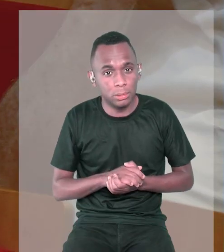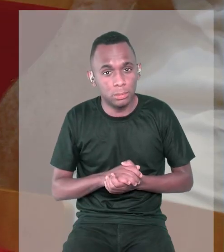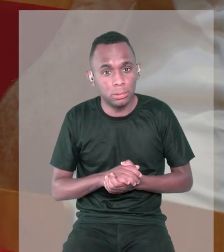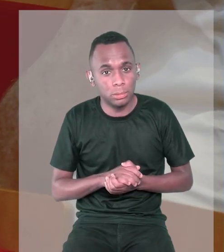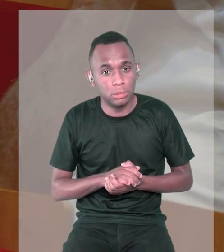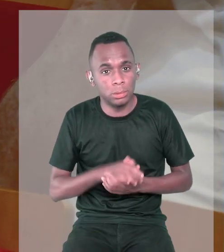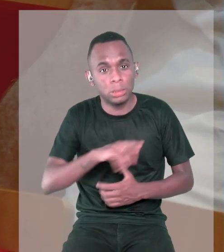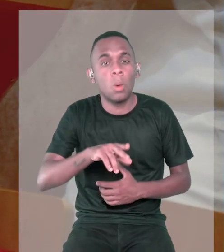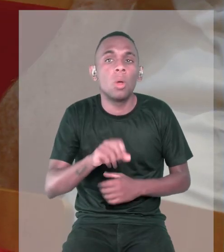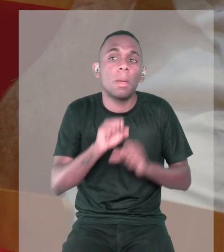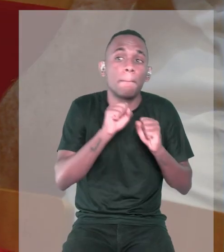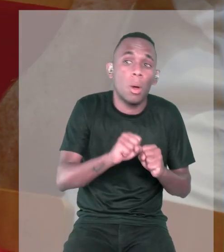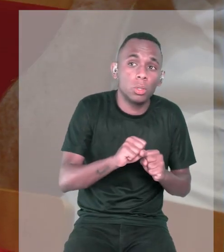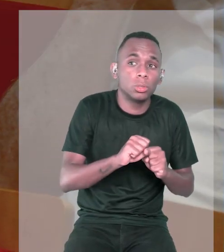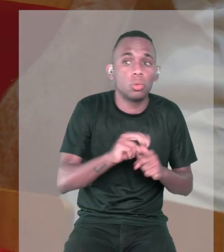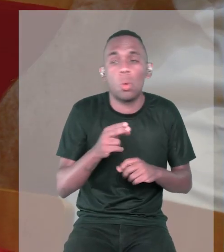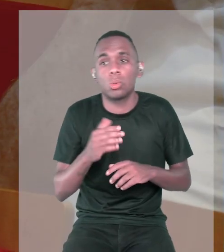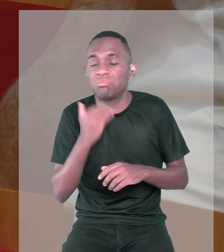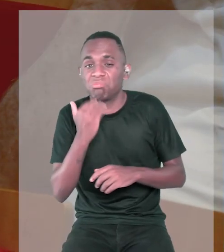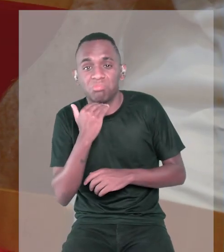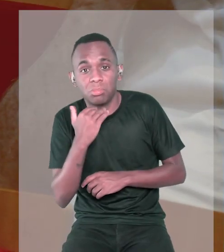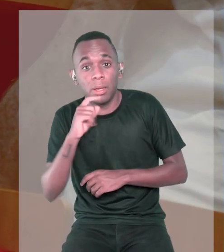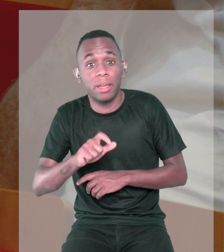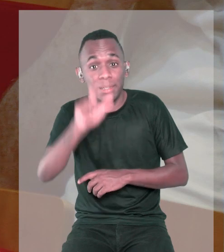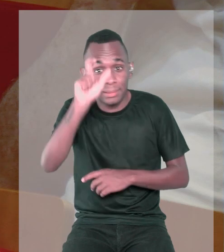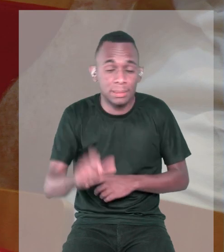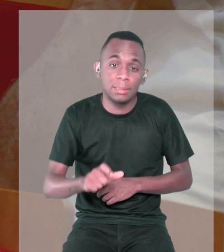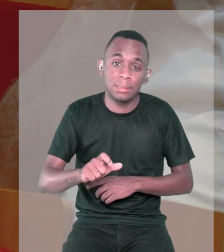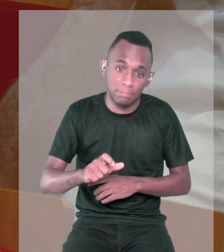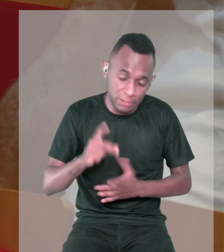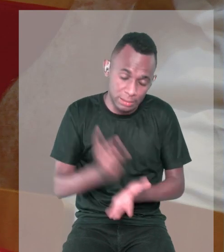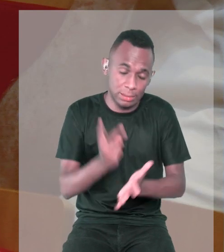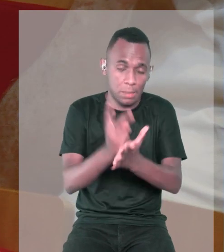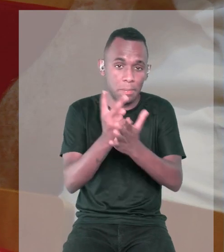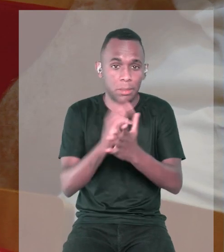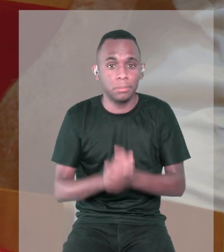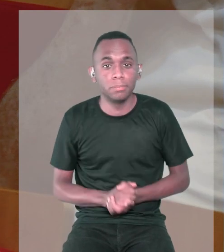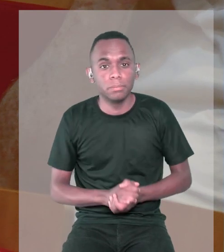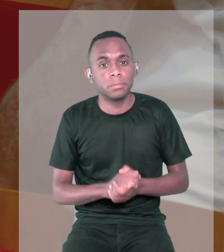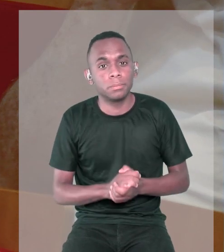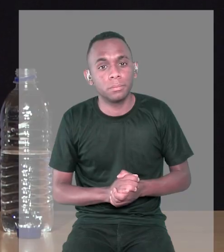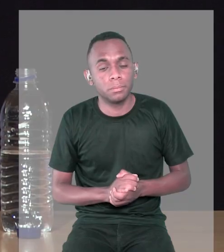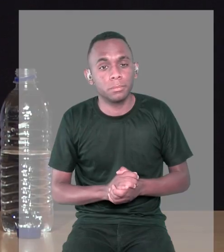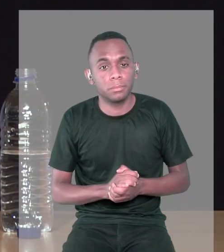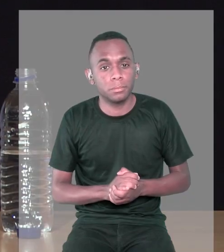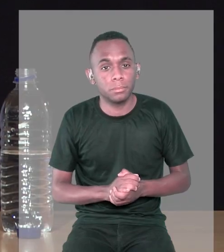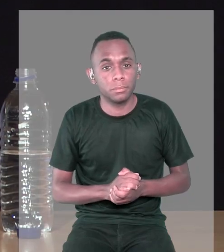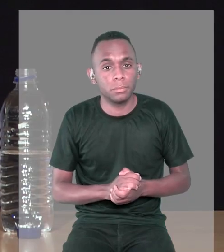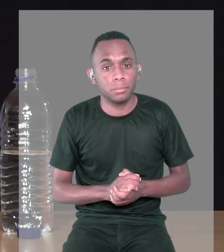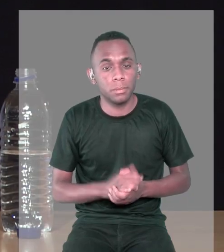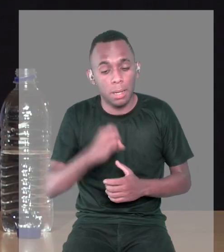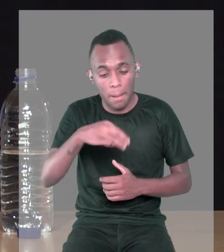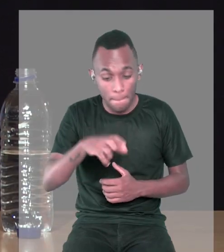ciclo, não é o que pode ser ou deixar de ser, mas o próprio ser sendo. A Márcia,